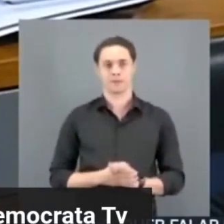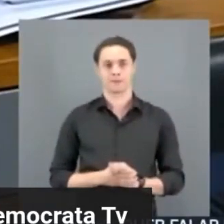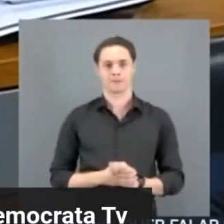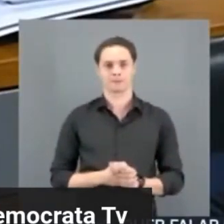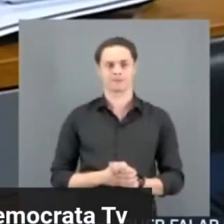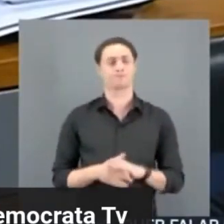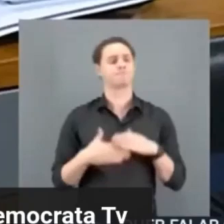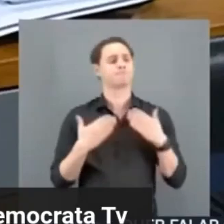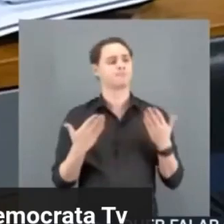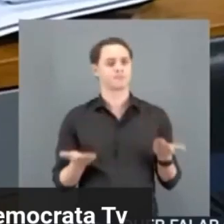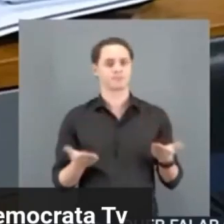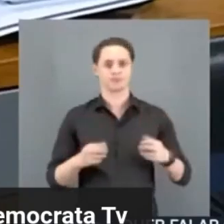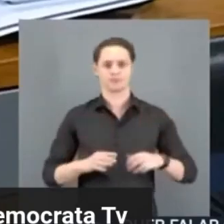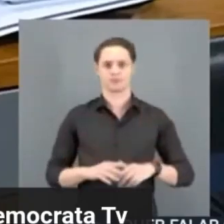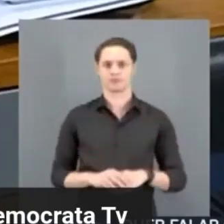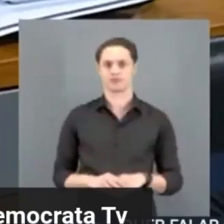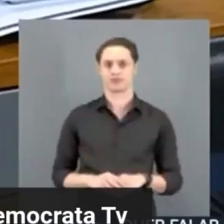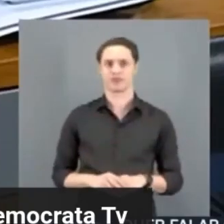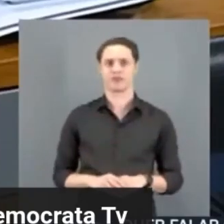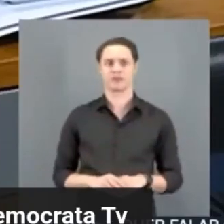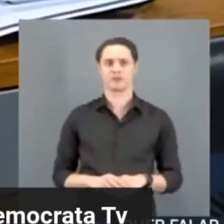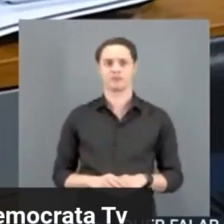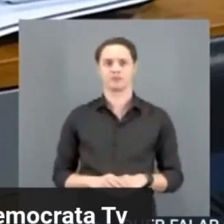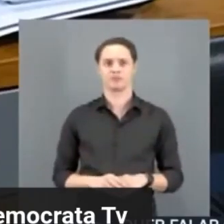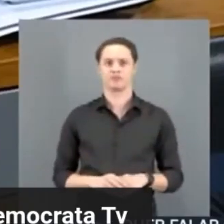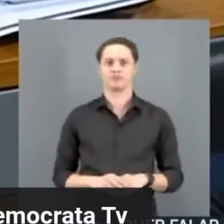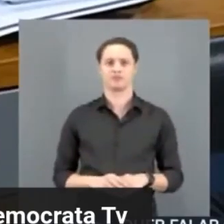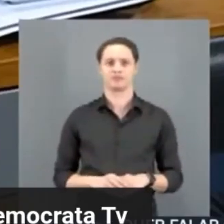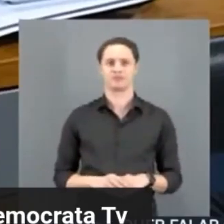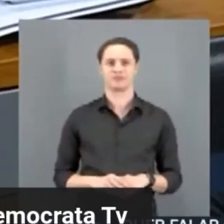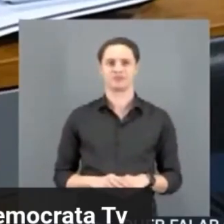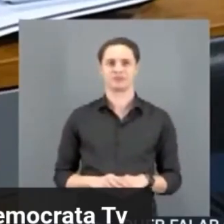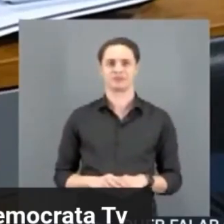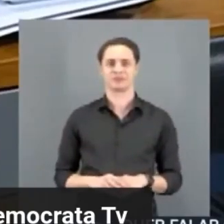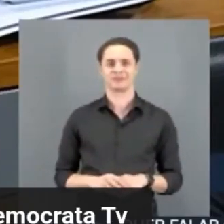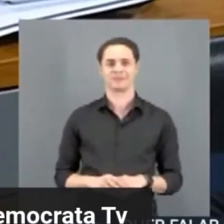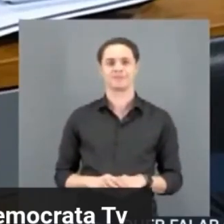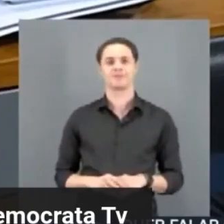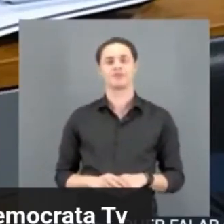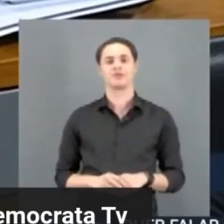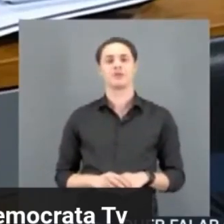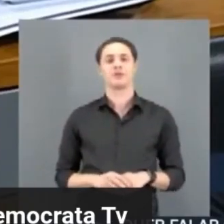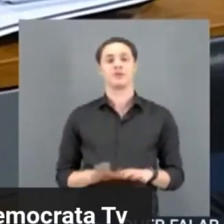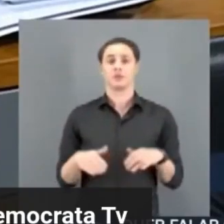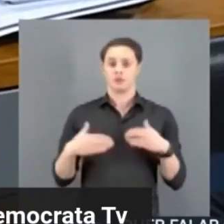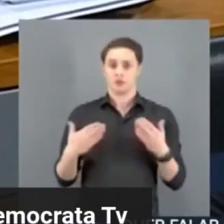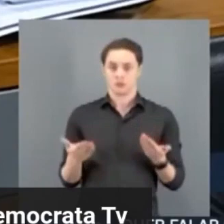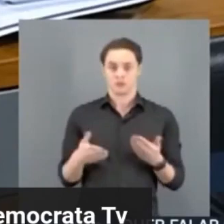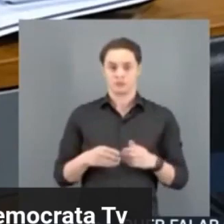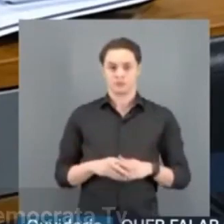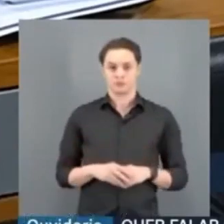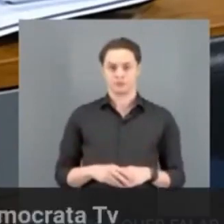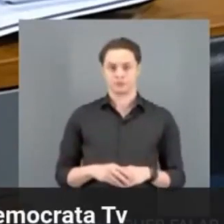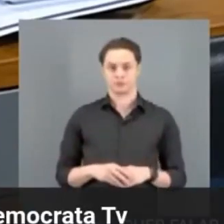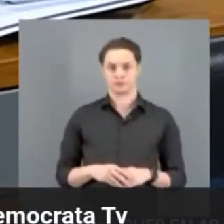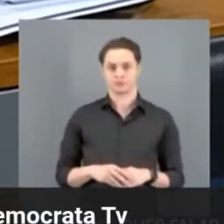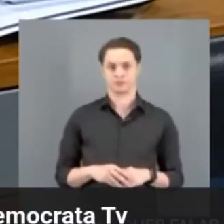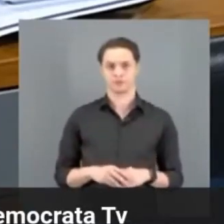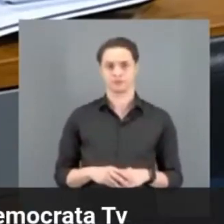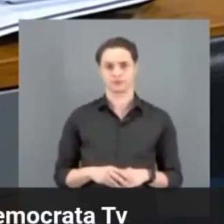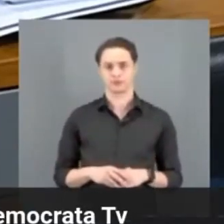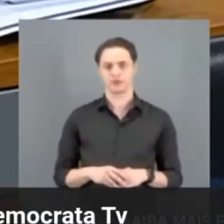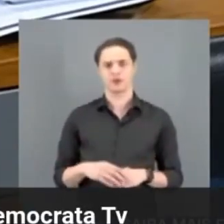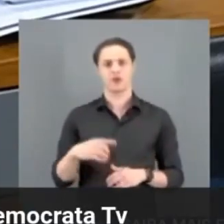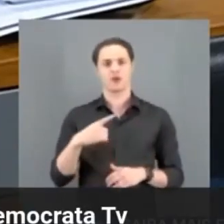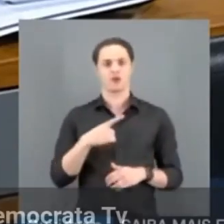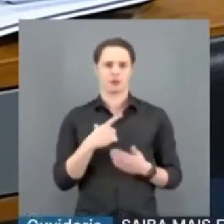Senhor Agino Bedim, eu vou falar algumas questões aqui. Caso eu traga alguma informação errada, o